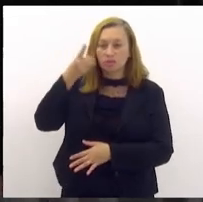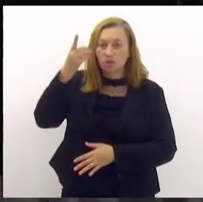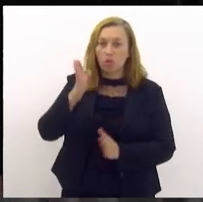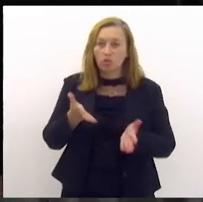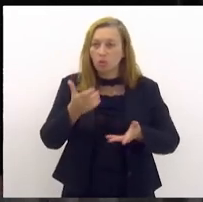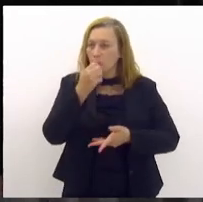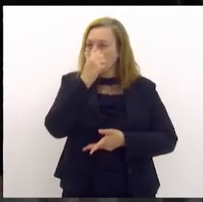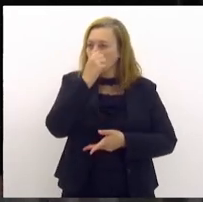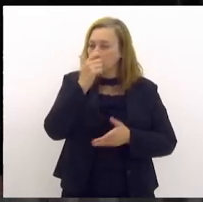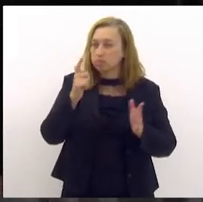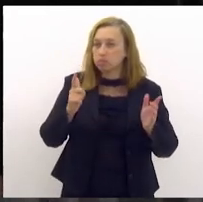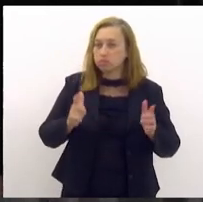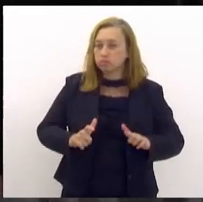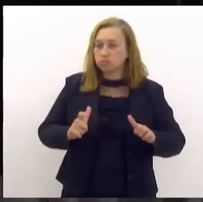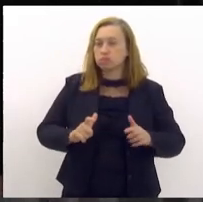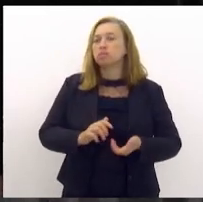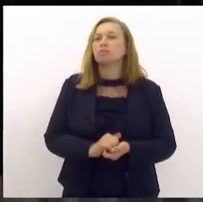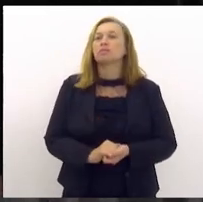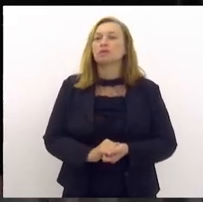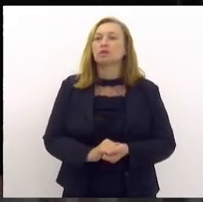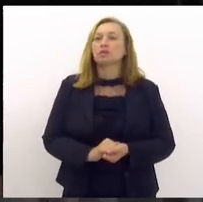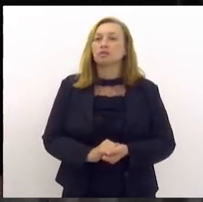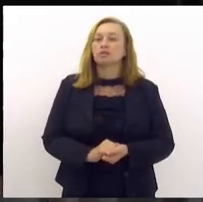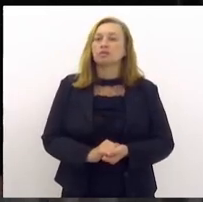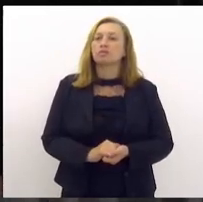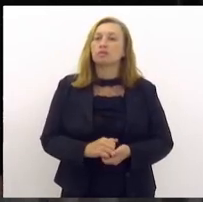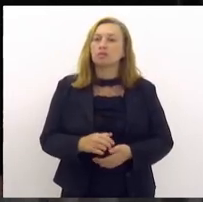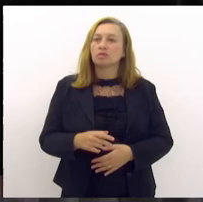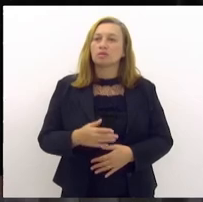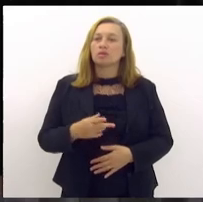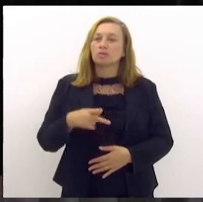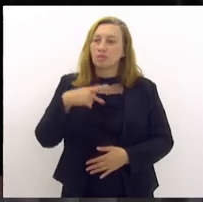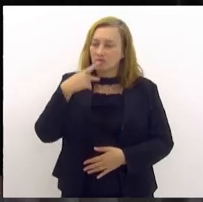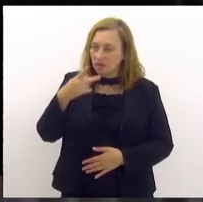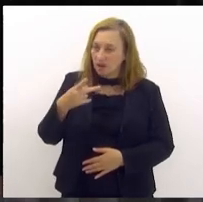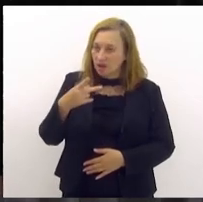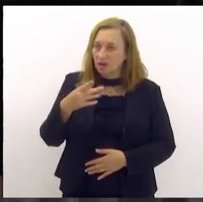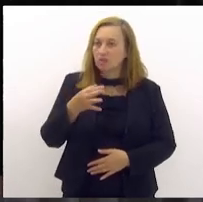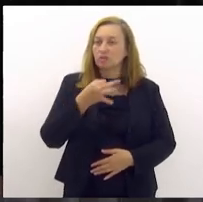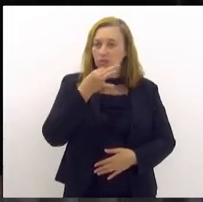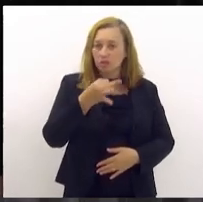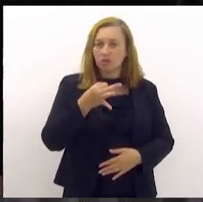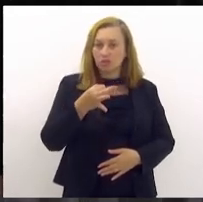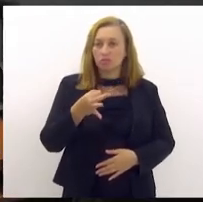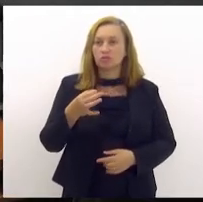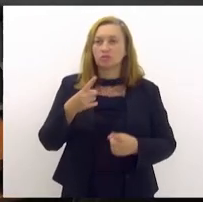aqui a tribuna, para manifestarmos a nossa posição e os debates.